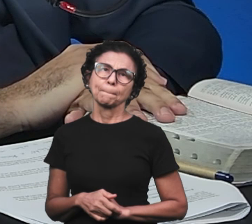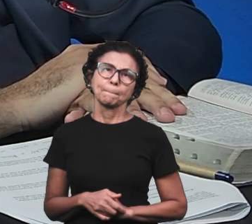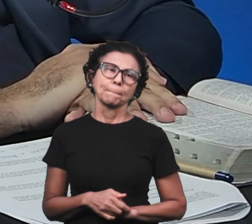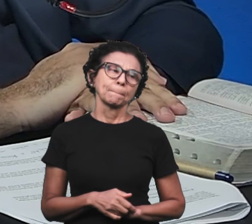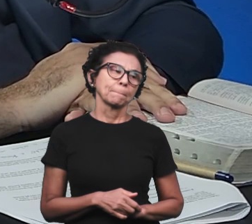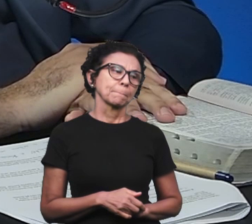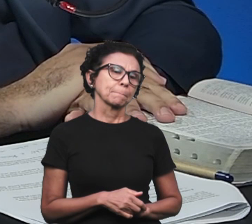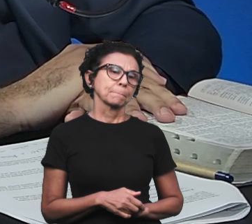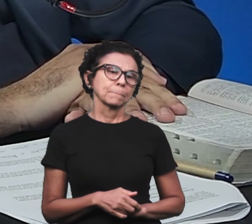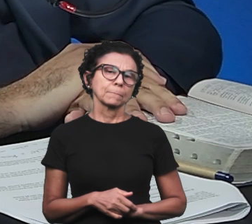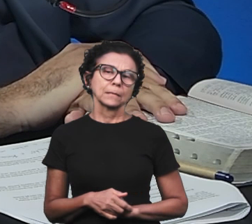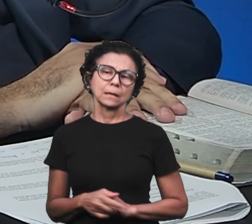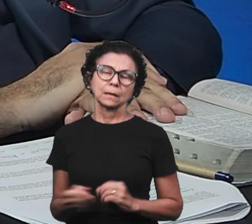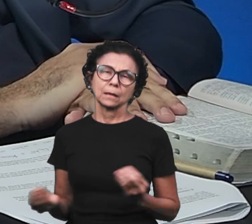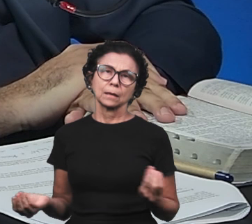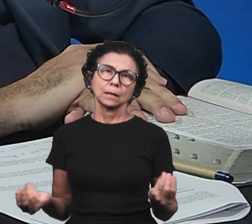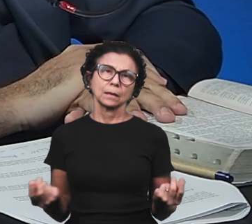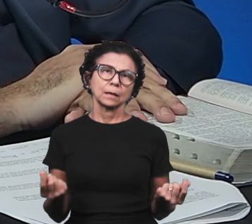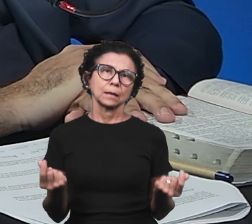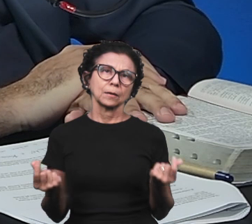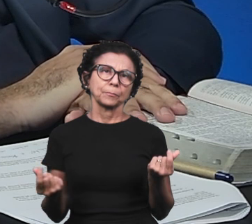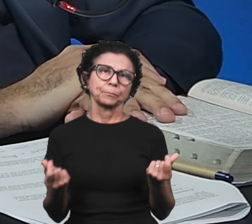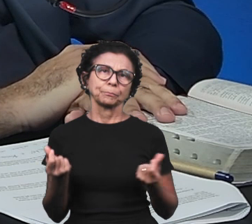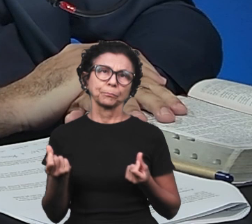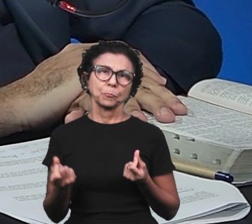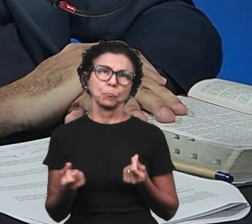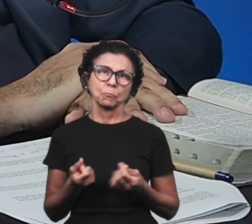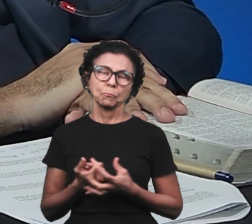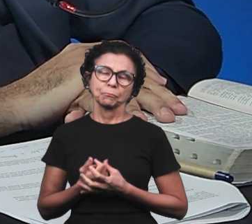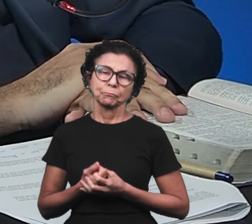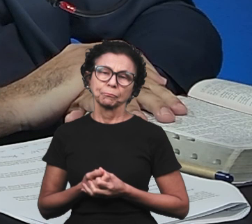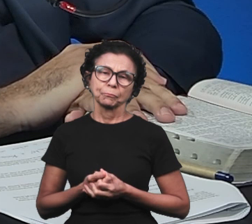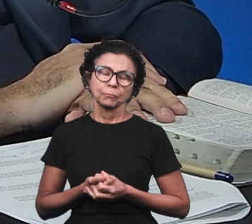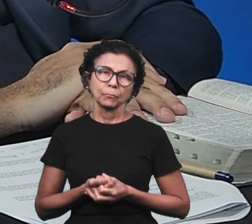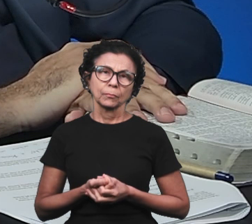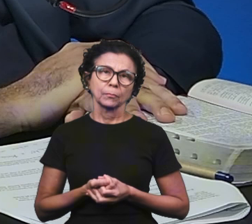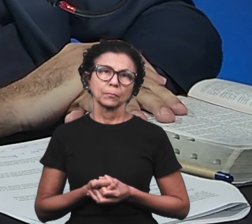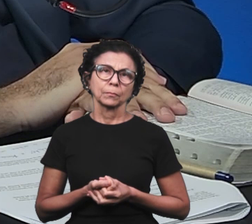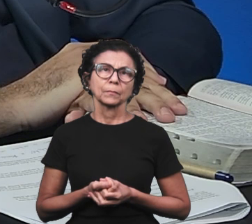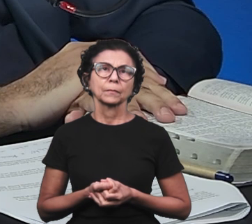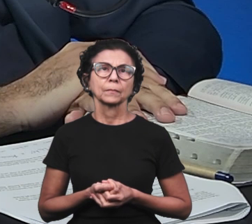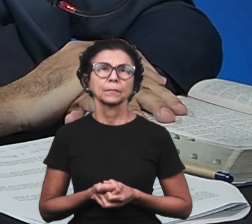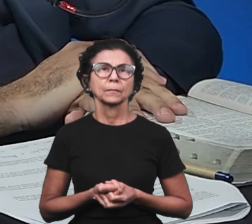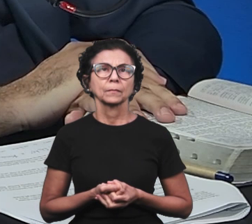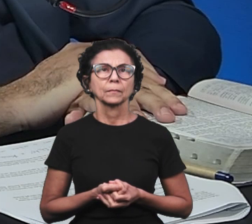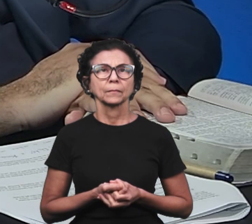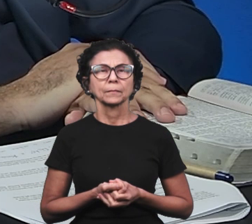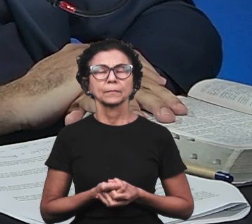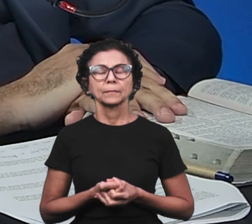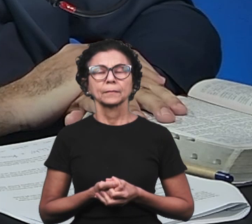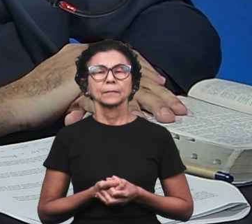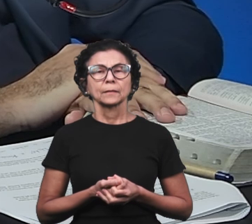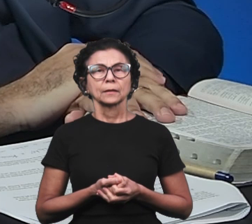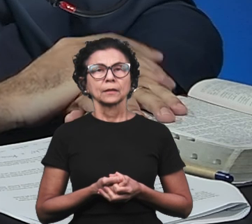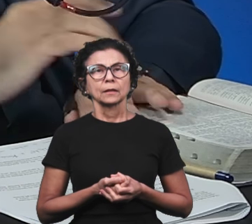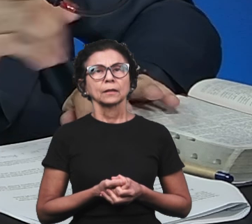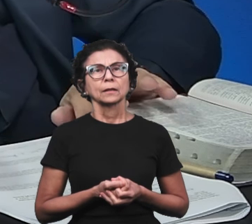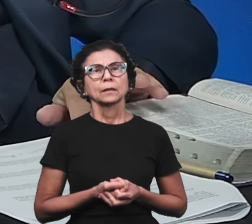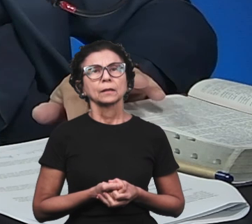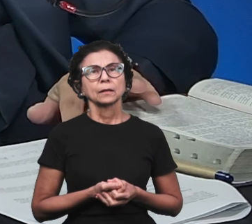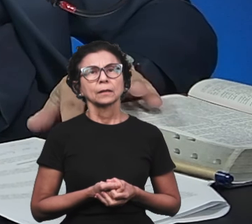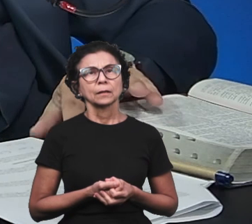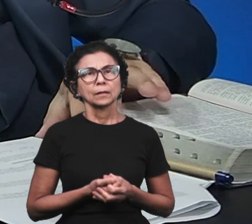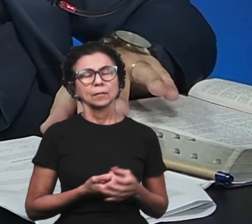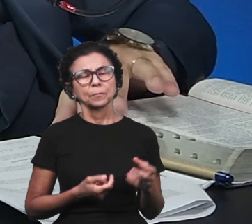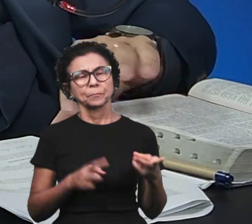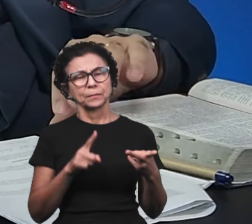na verdade, ele foi chamado por causa da natureza dele. Ele era